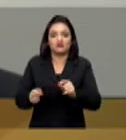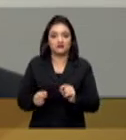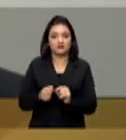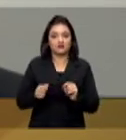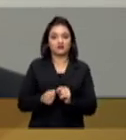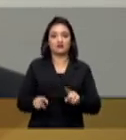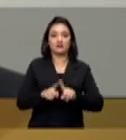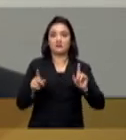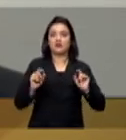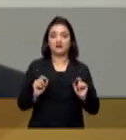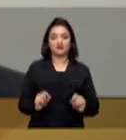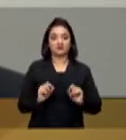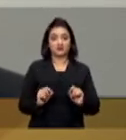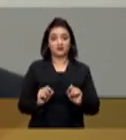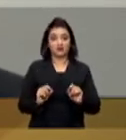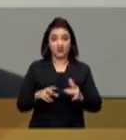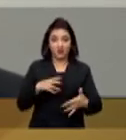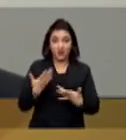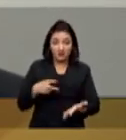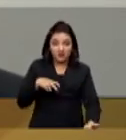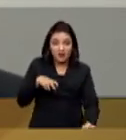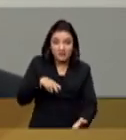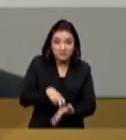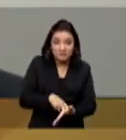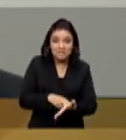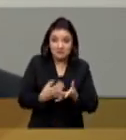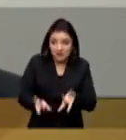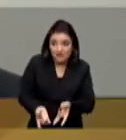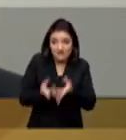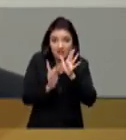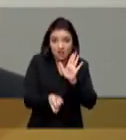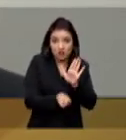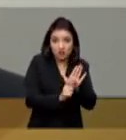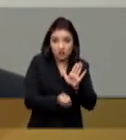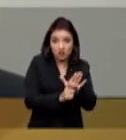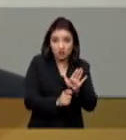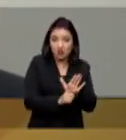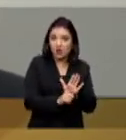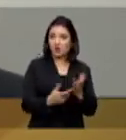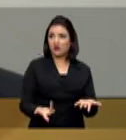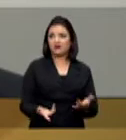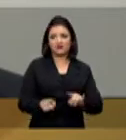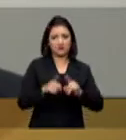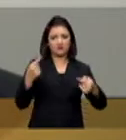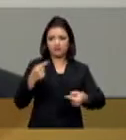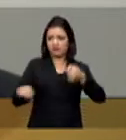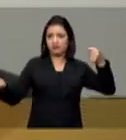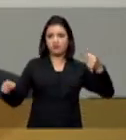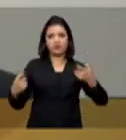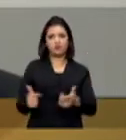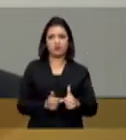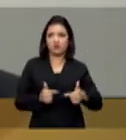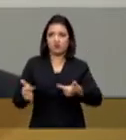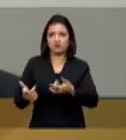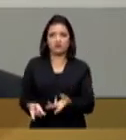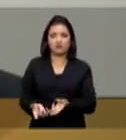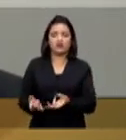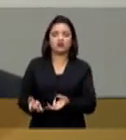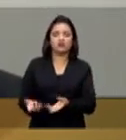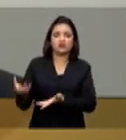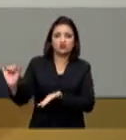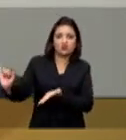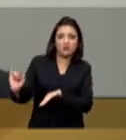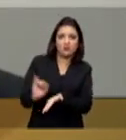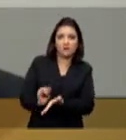fato, até a fixação da pena do delito de tráfico de drogas me afigura desproporcional, conforme muito bem demonstrado pelo